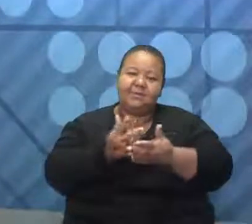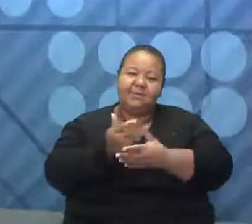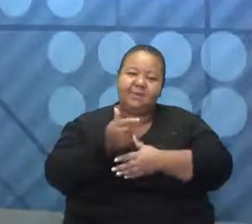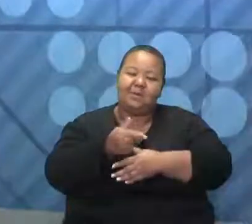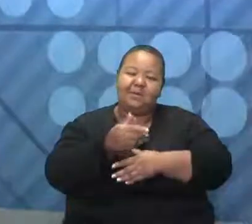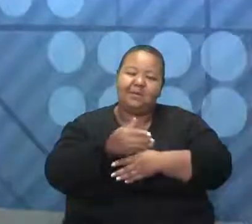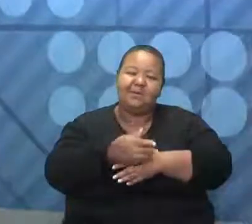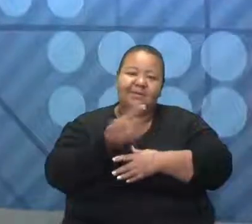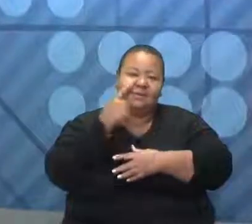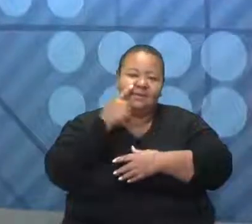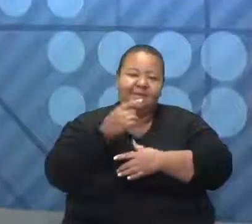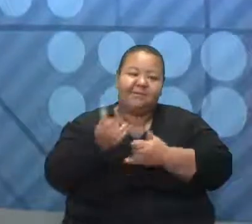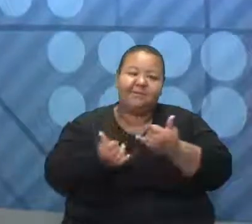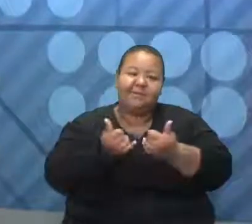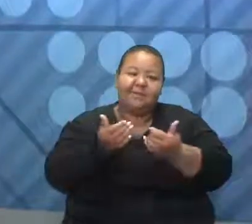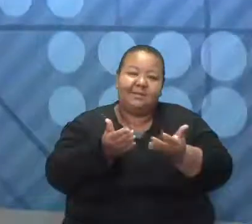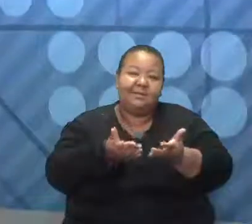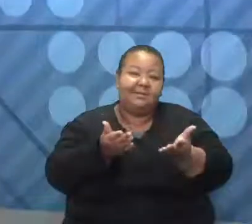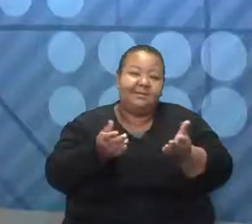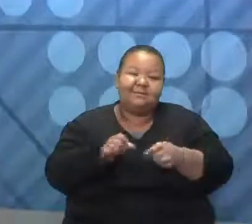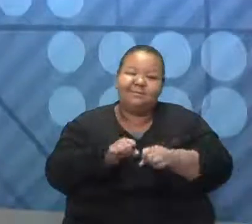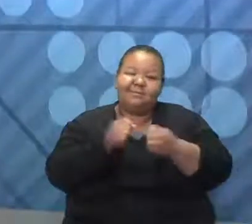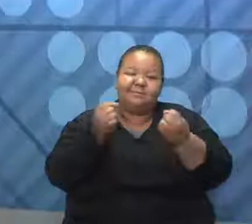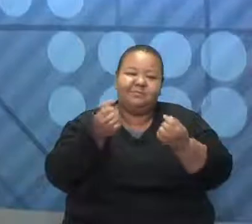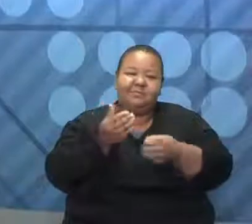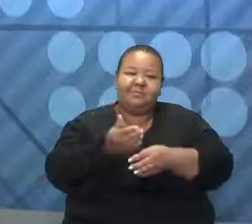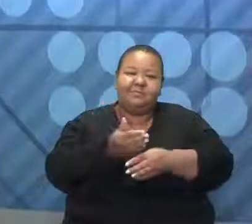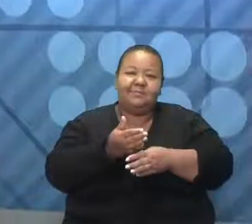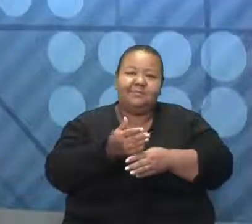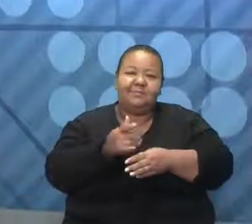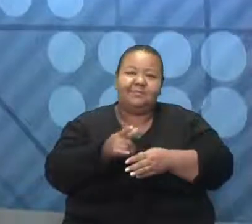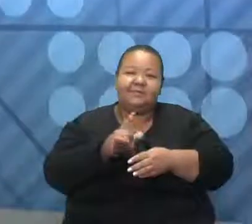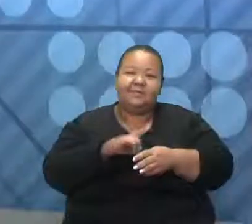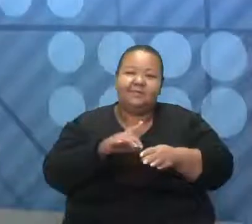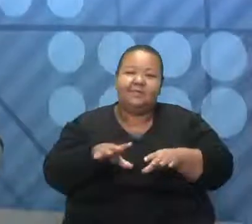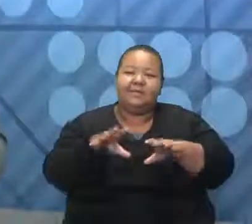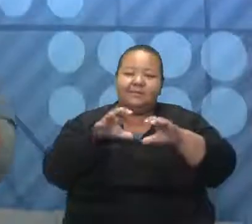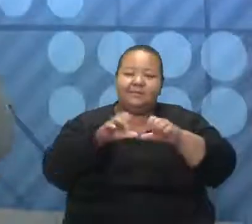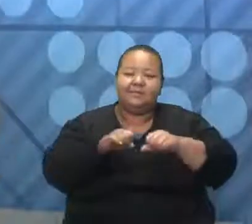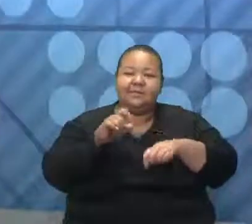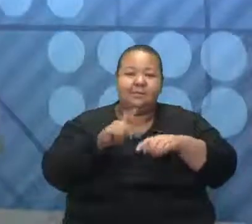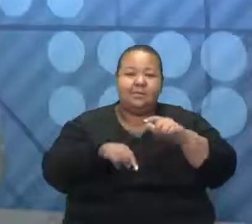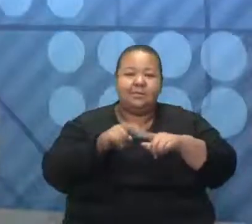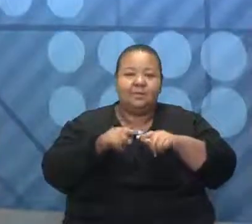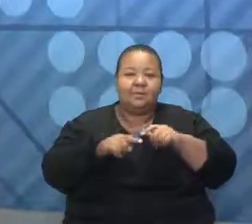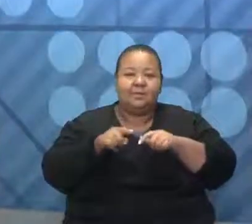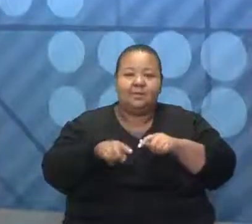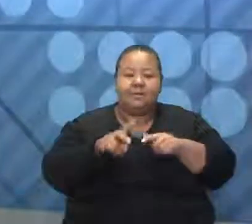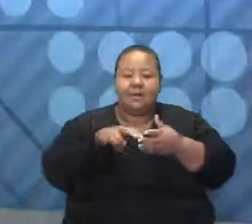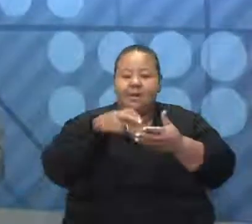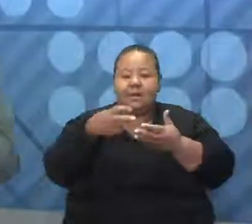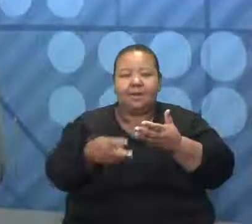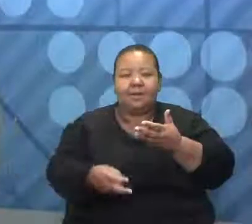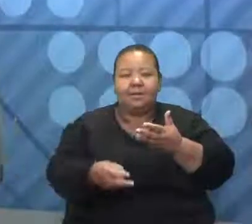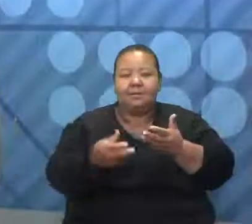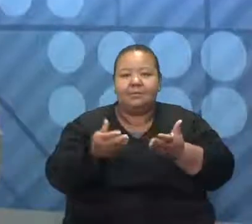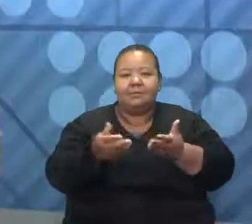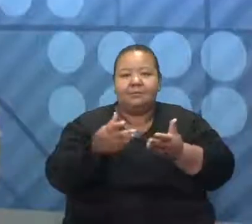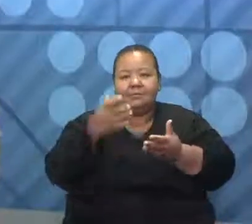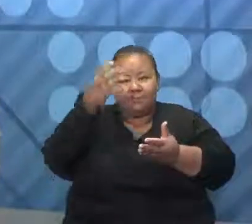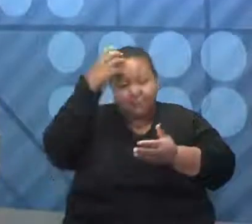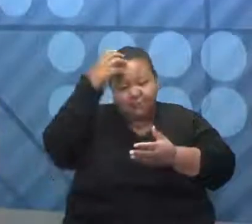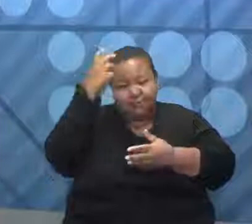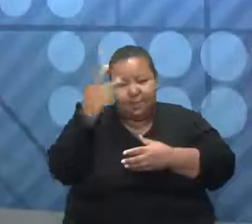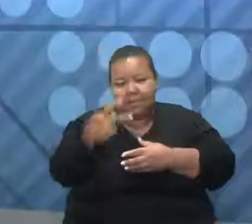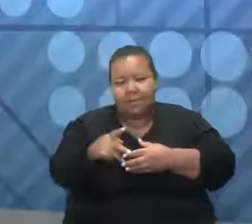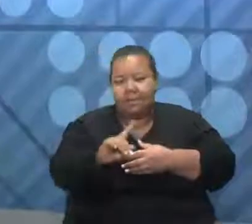decoração. Aí eu até brinquei, falei assim, nossa, é impossível, né? Eu estava recebendo a mercadoria e ela caiu. Foi culpa dele?